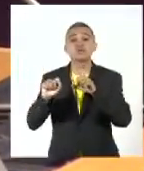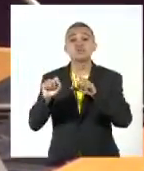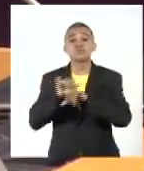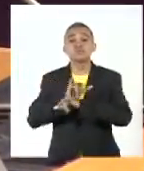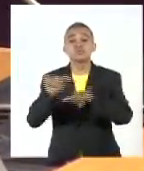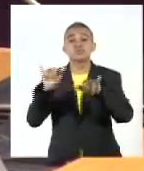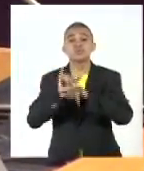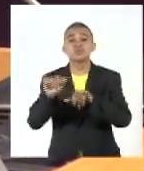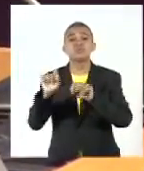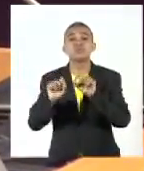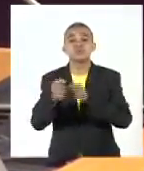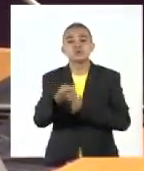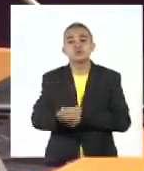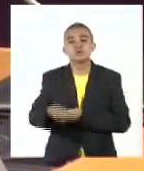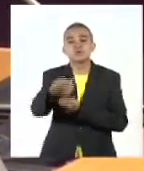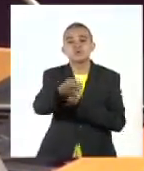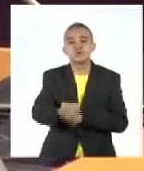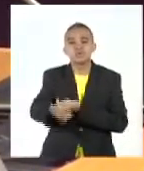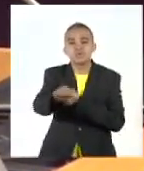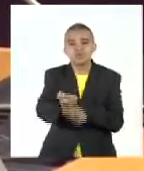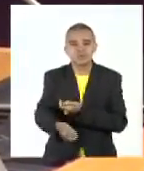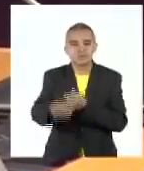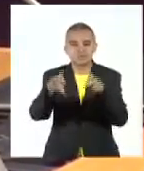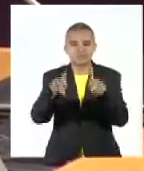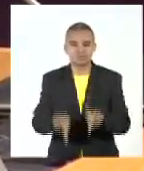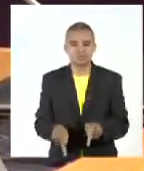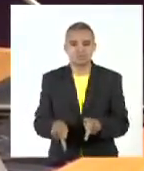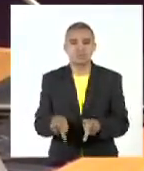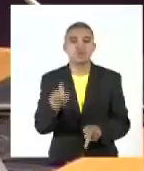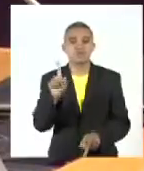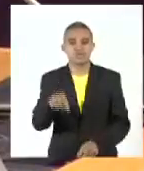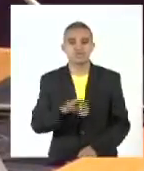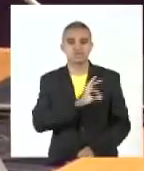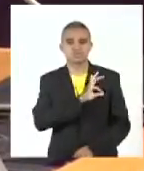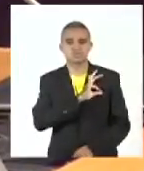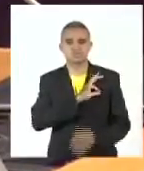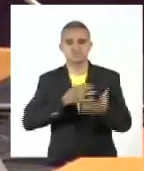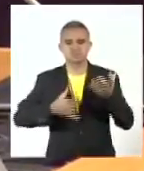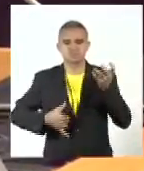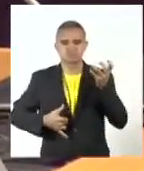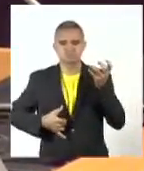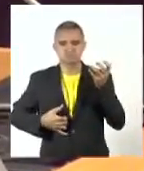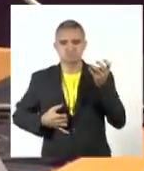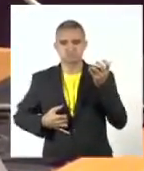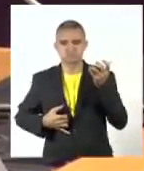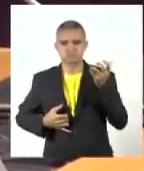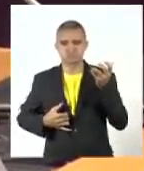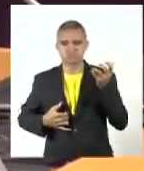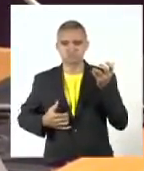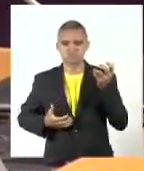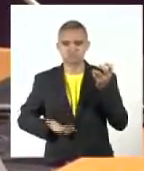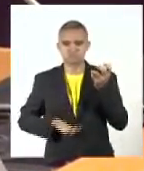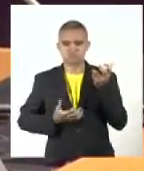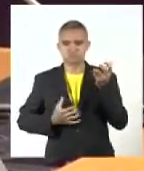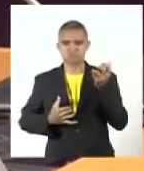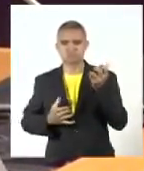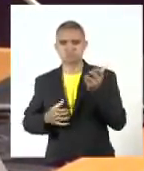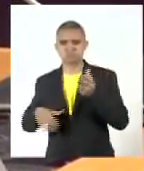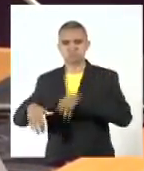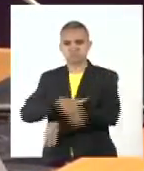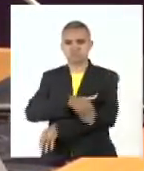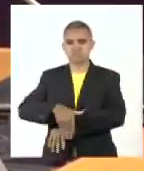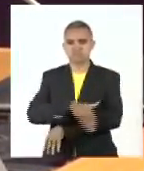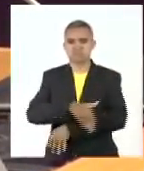população, são soldados, policiais, com escudos na mão e tal, na rua. A Força Nacional